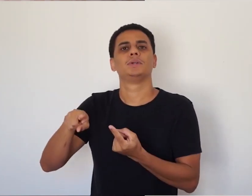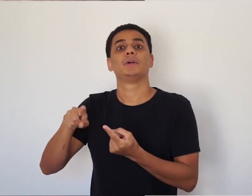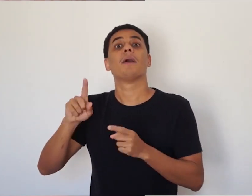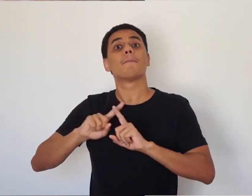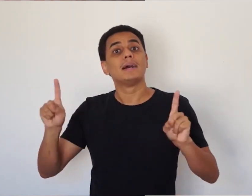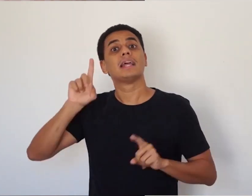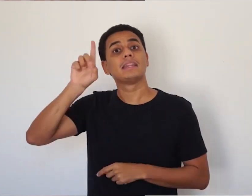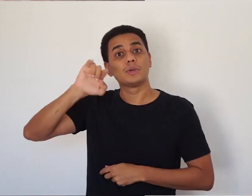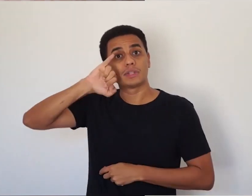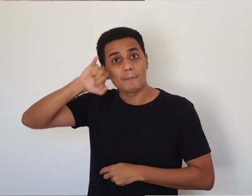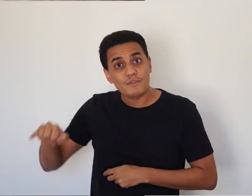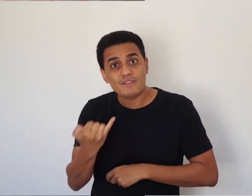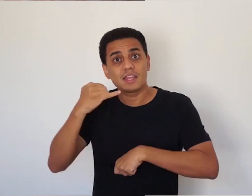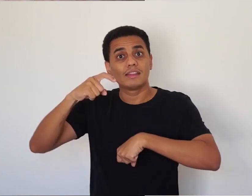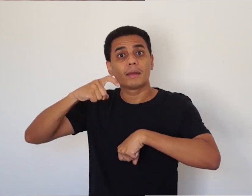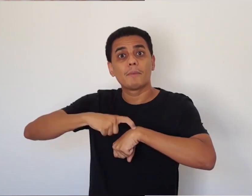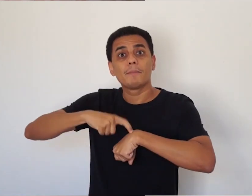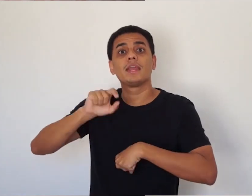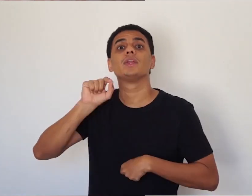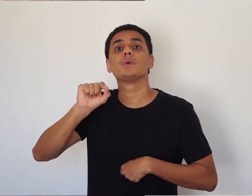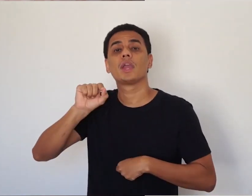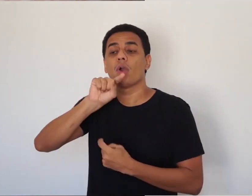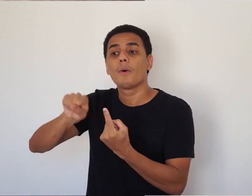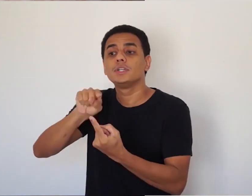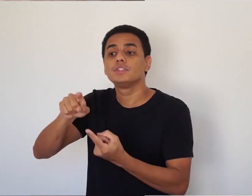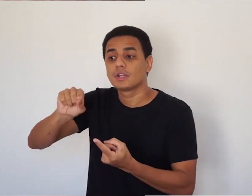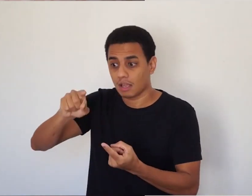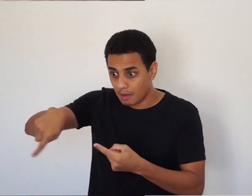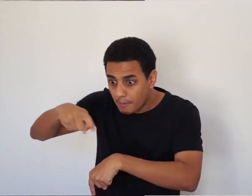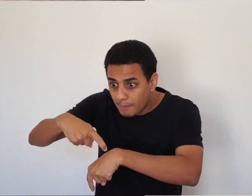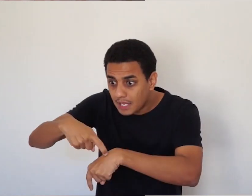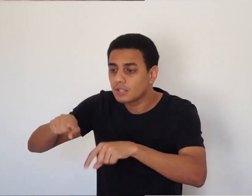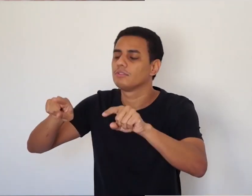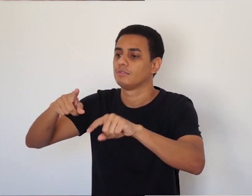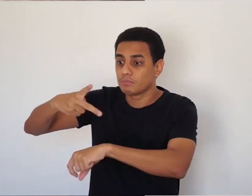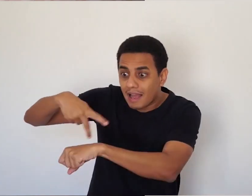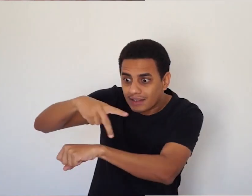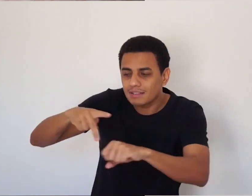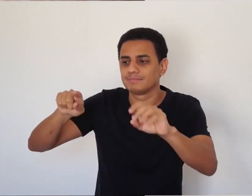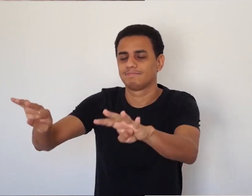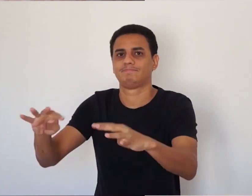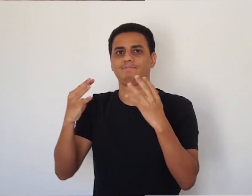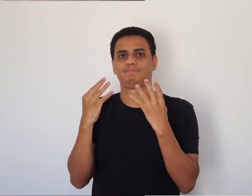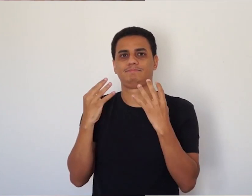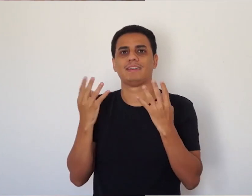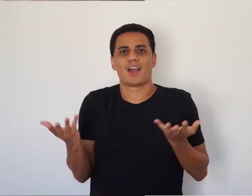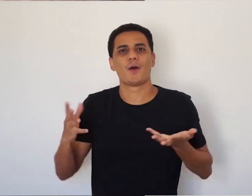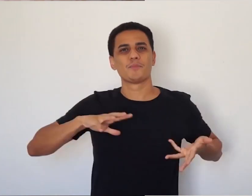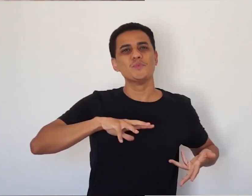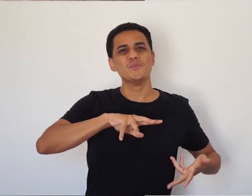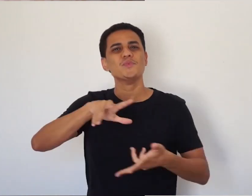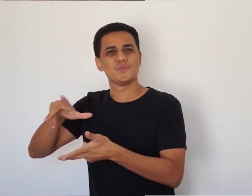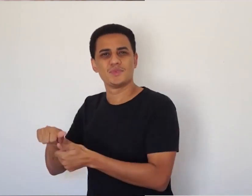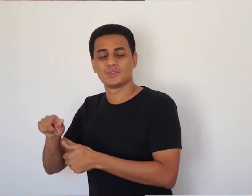ele usa essas situações de calamidades a fim de chamar a atenção de uma nação, e nesse